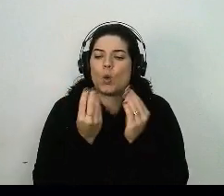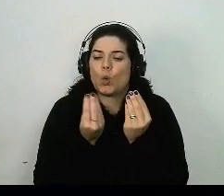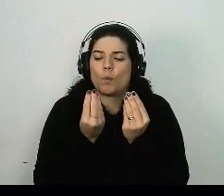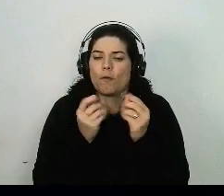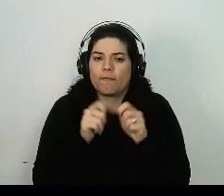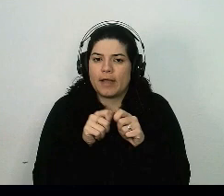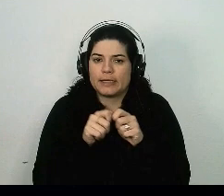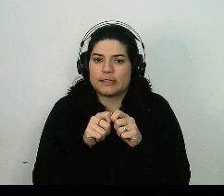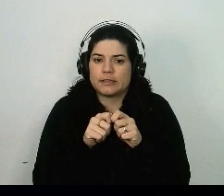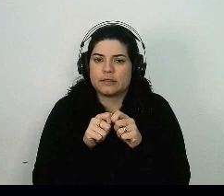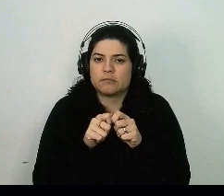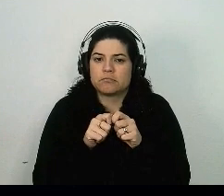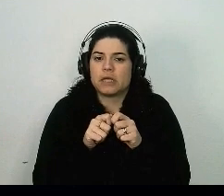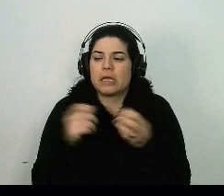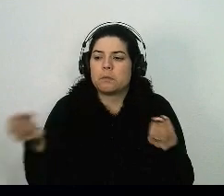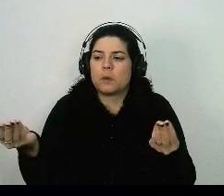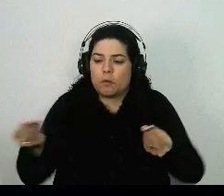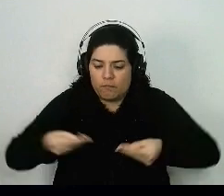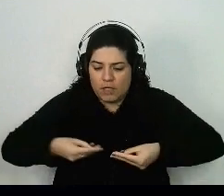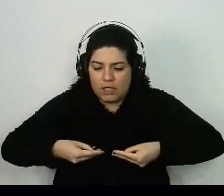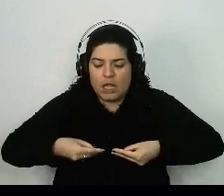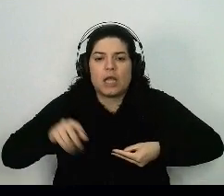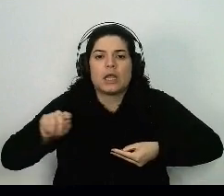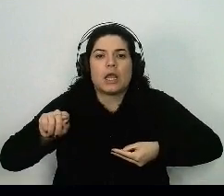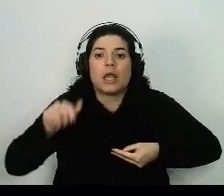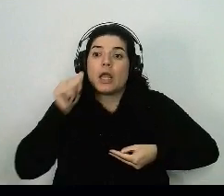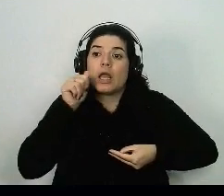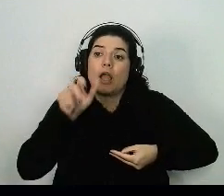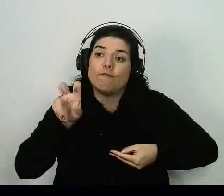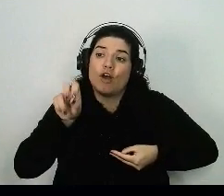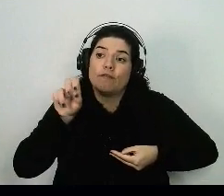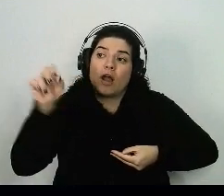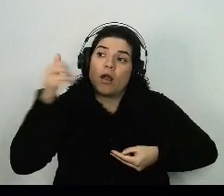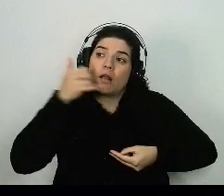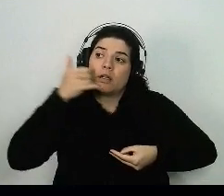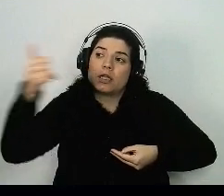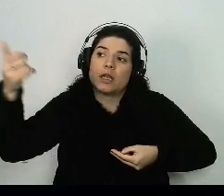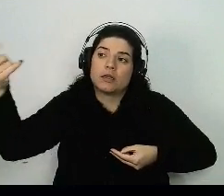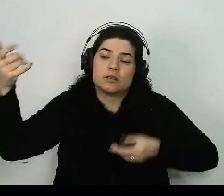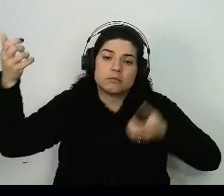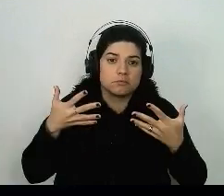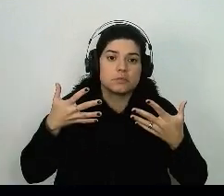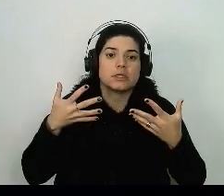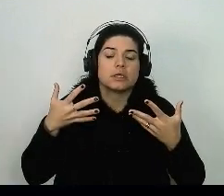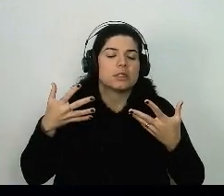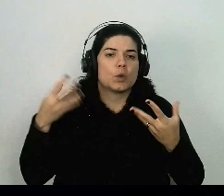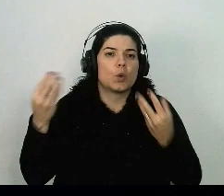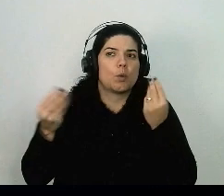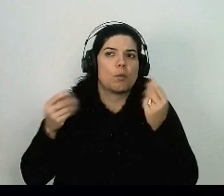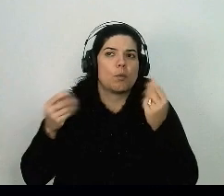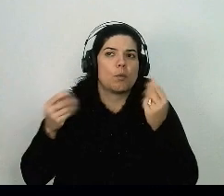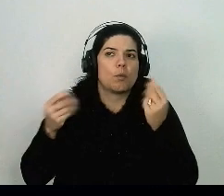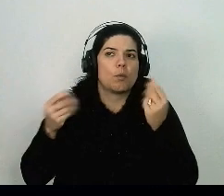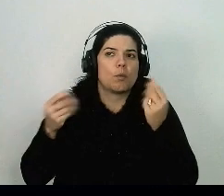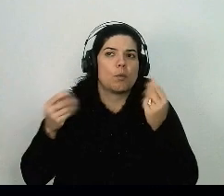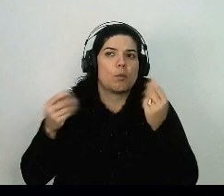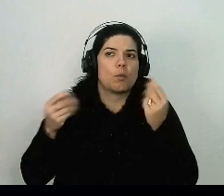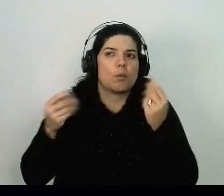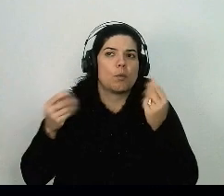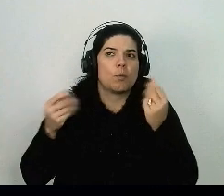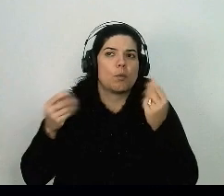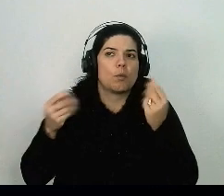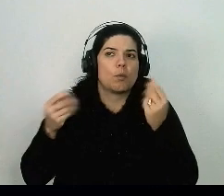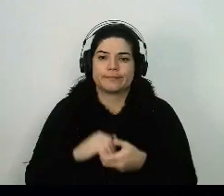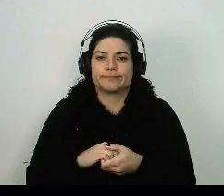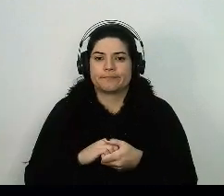supplier? Quem que vai me fornecer isso? Minha avó. Vou ligar para minha avó e vou pedir para ela me passar o que que eu faço para fazer o bolo. Qual que é o output